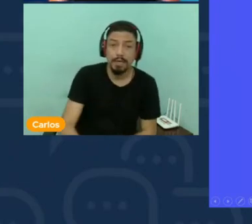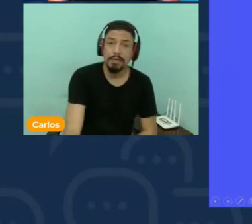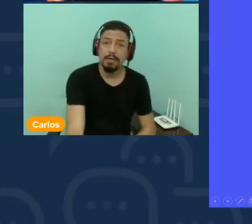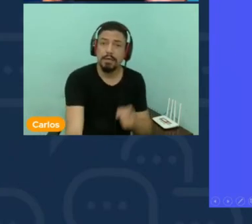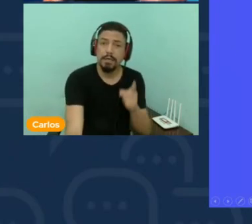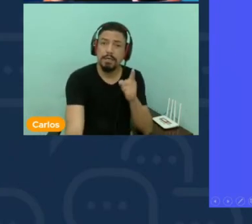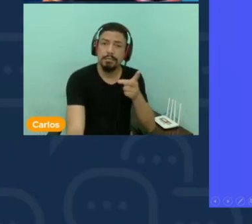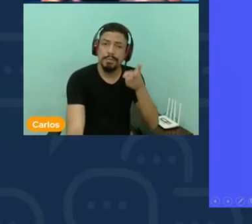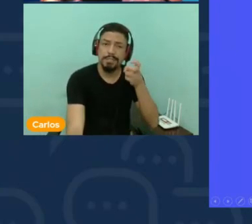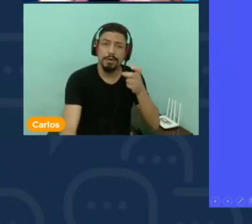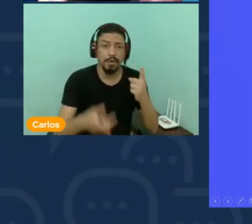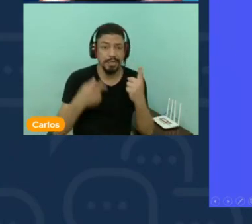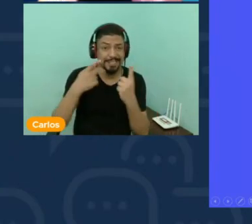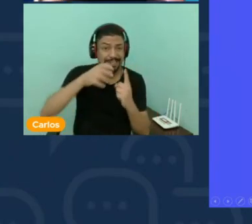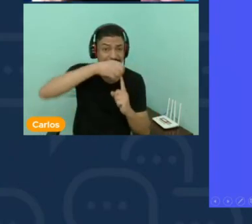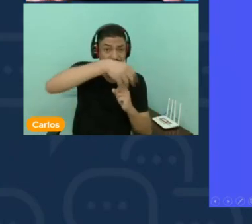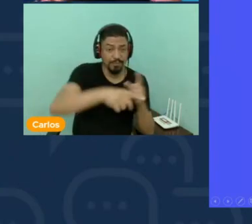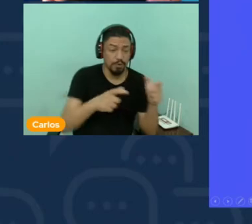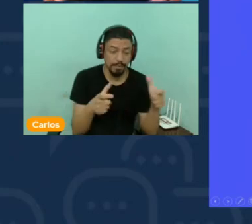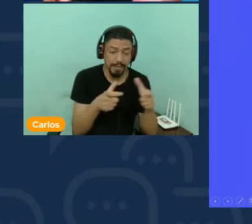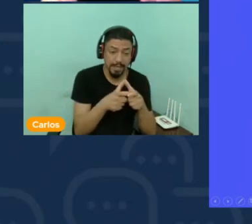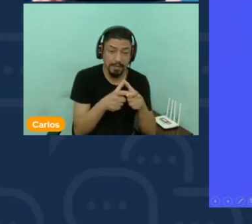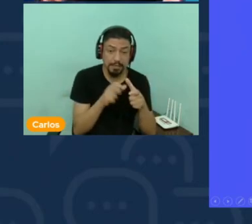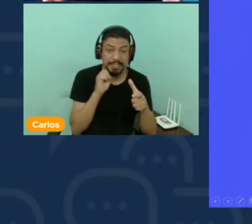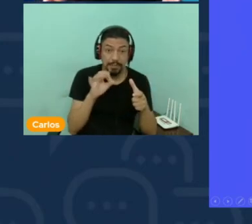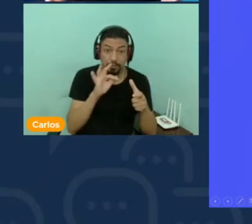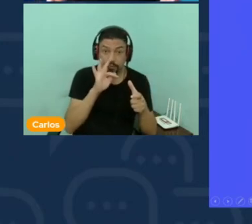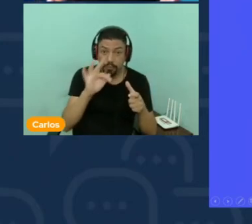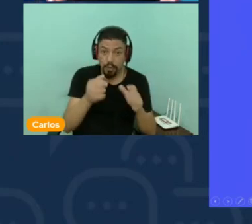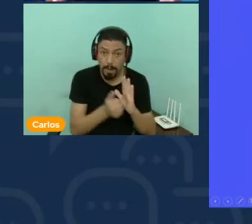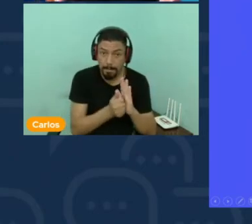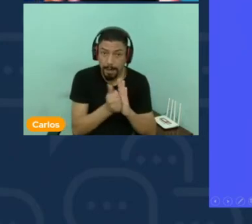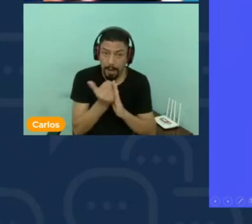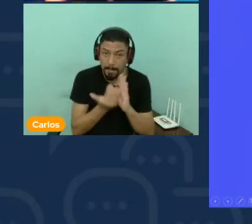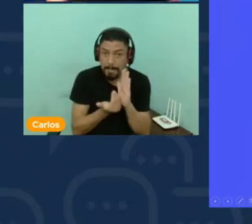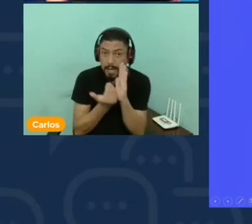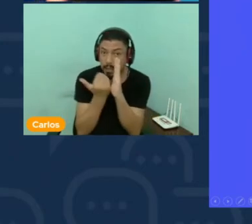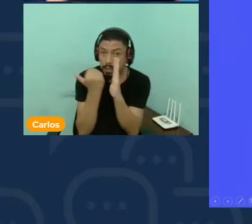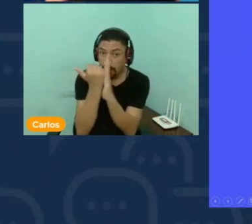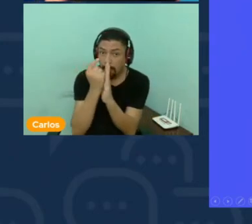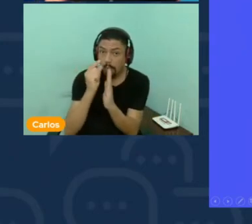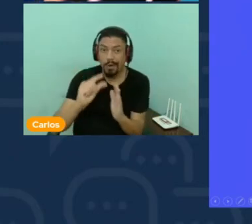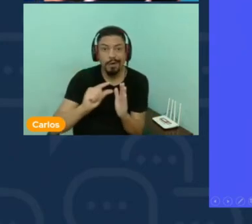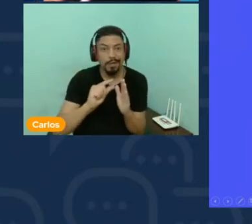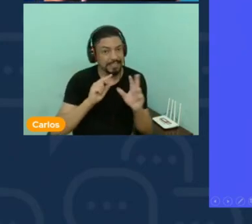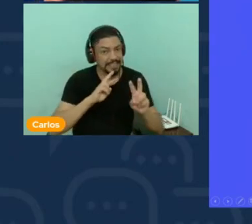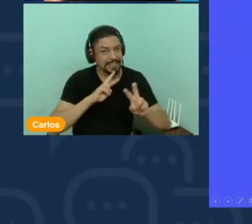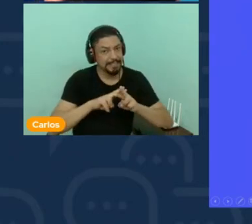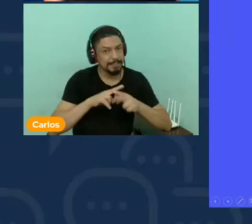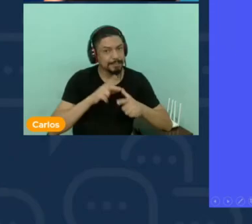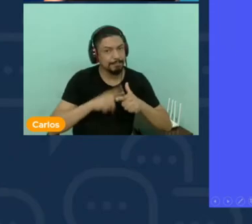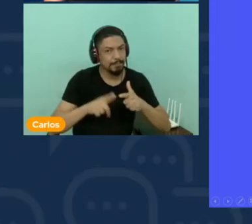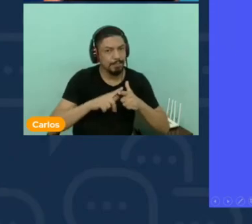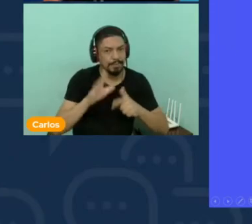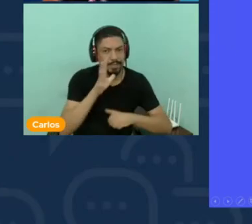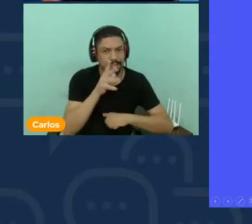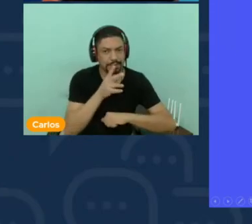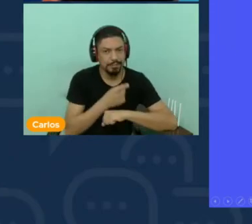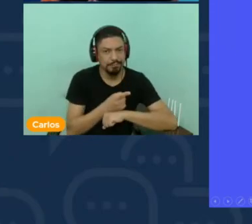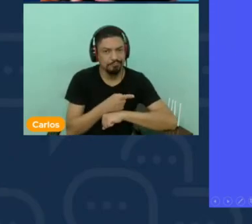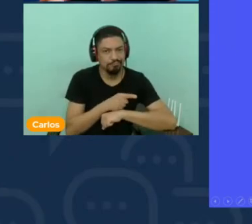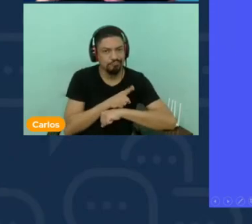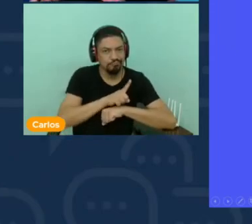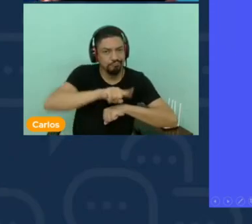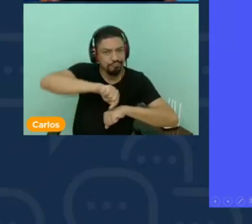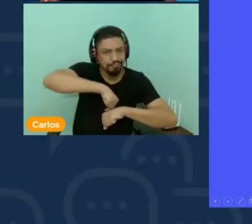pequeno, daqui a pouco aqui você recebe um pouco mais de demanda de solicitação, ele pode aqui gerar um problema de lentidão. É melhor